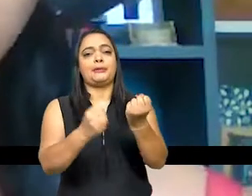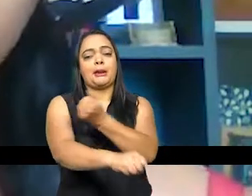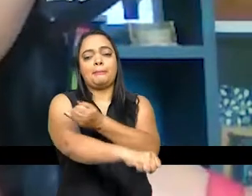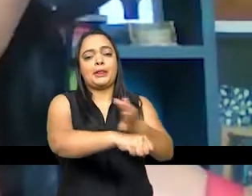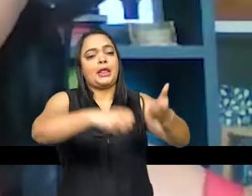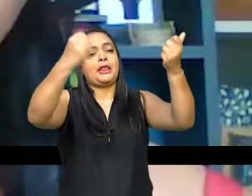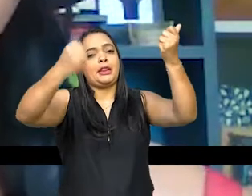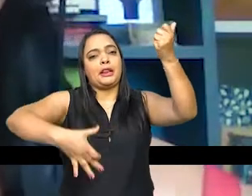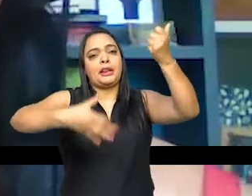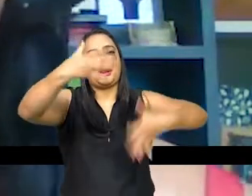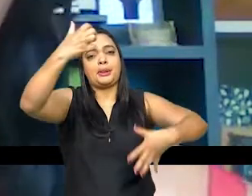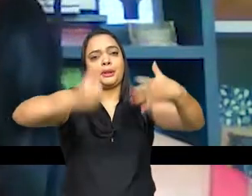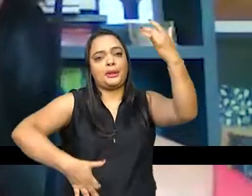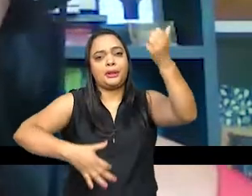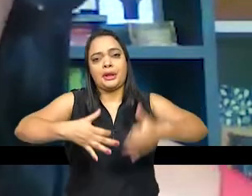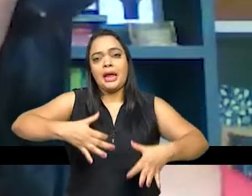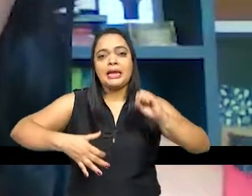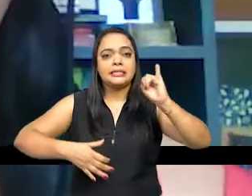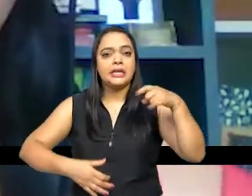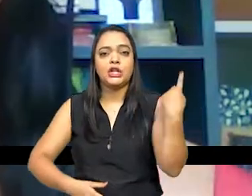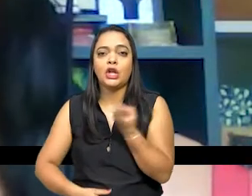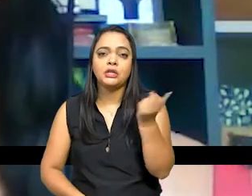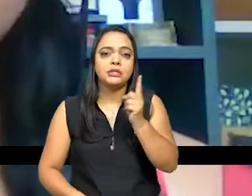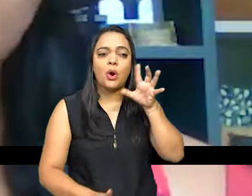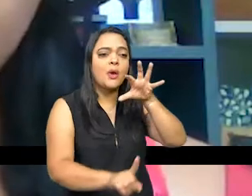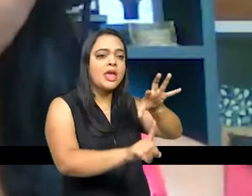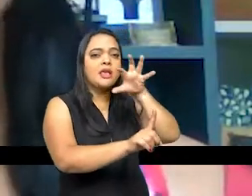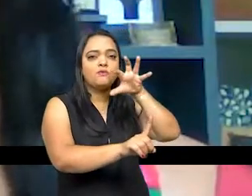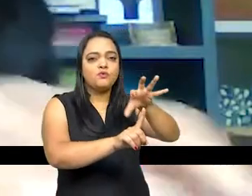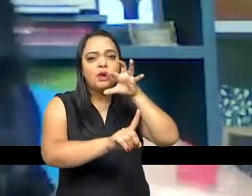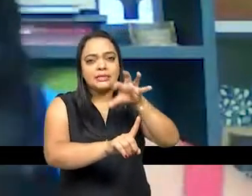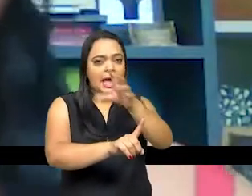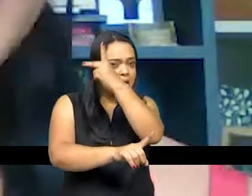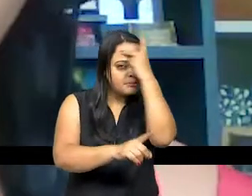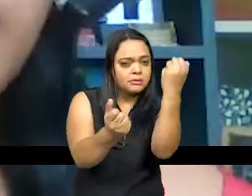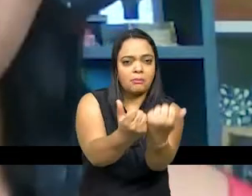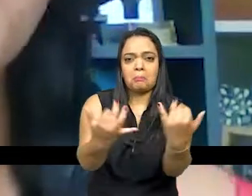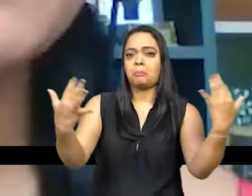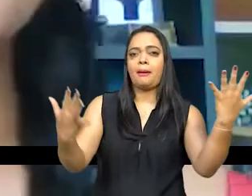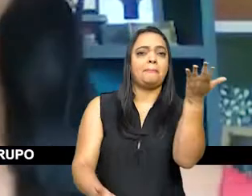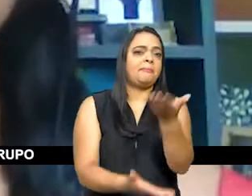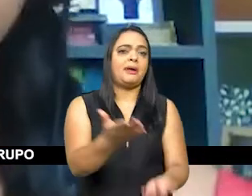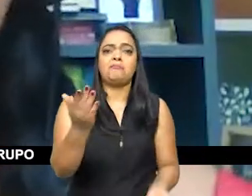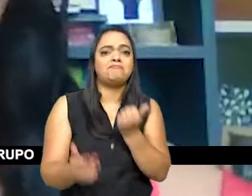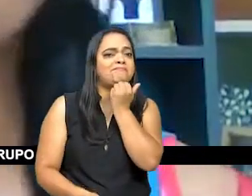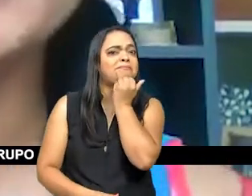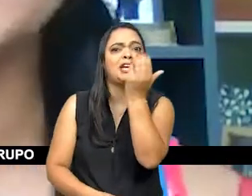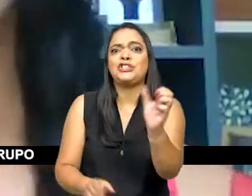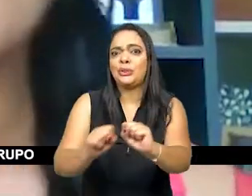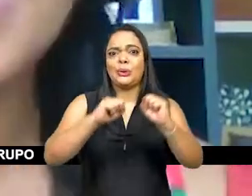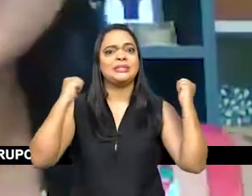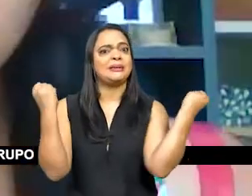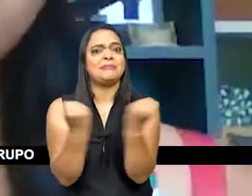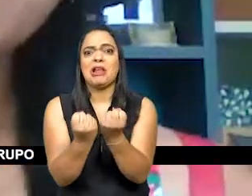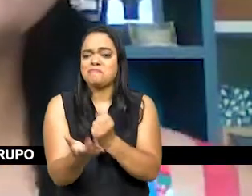acionar a sensibilidade, a dimensão de humanidade do nosso interlocutor, a gente perdeu o semestre, perdeu o seminário, perdeu